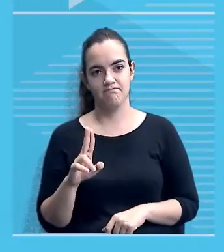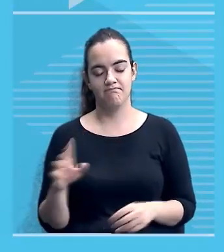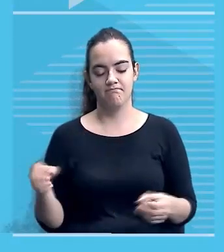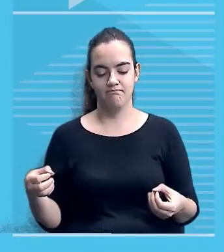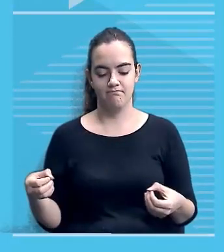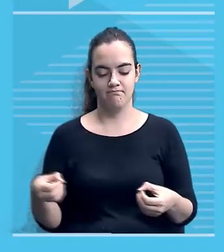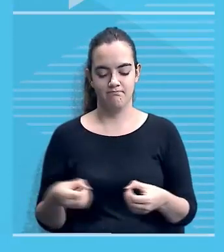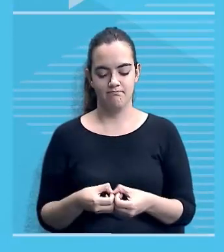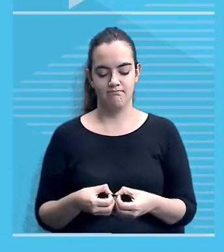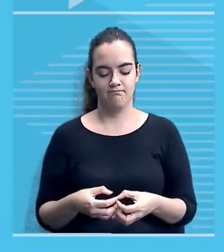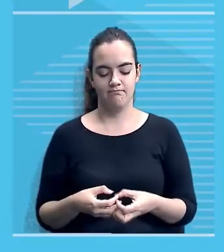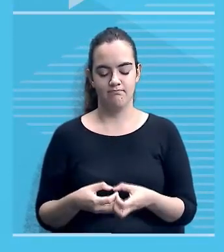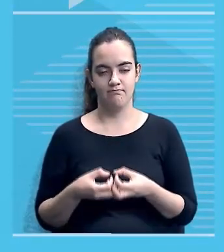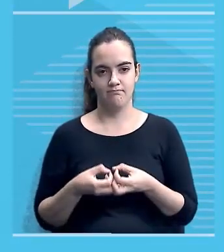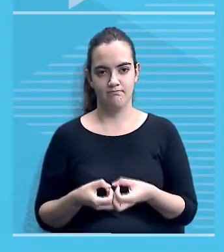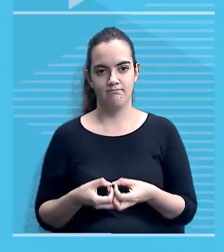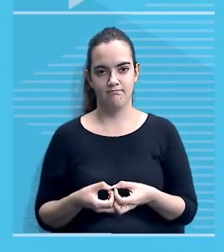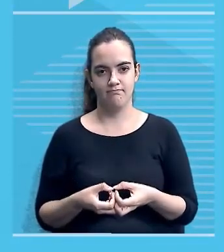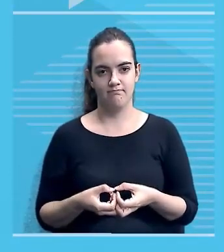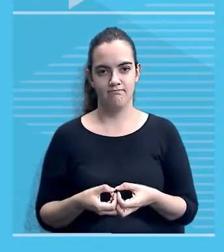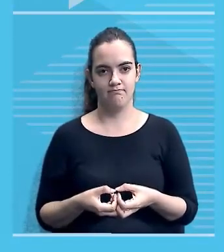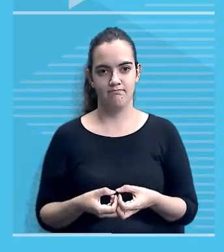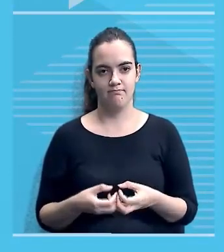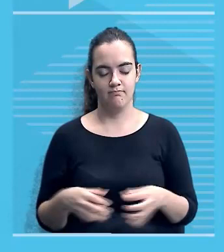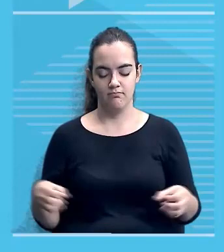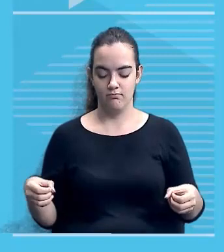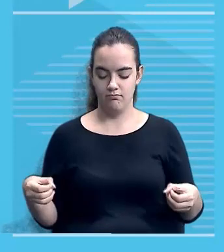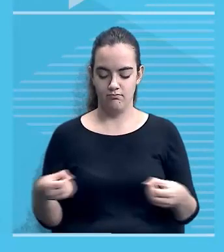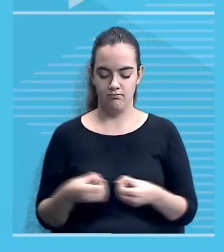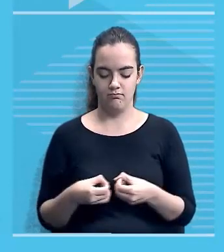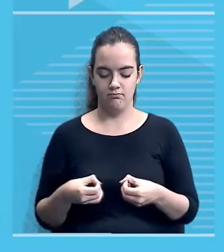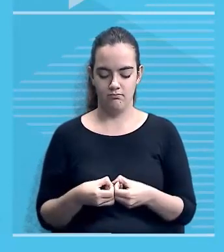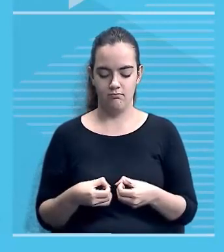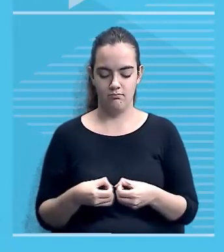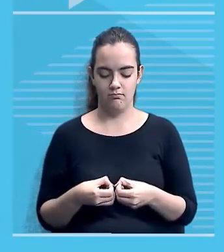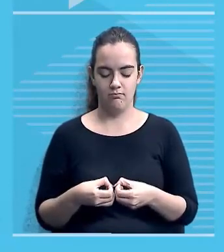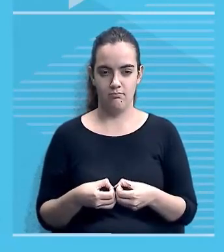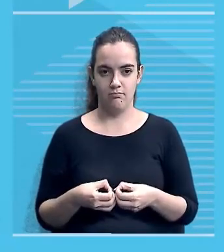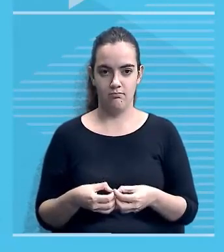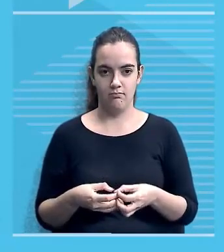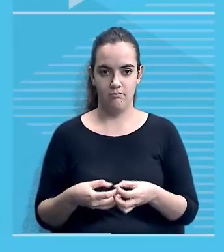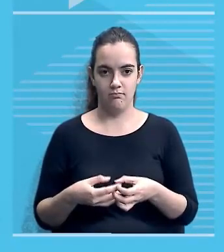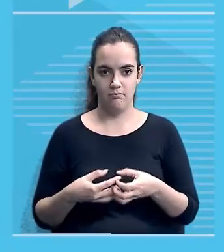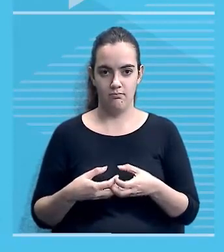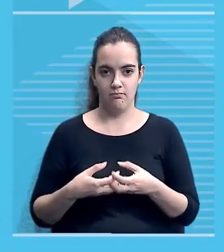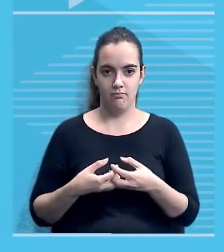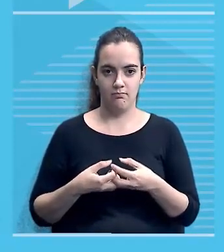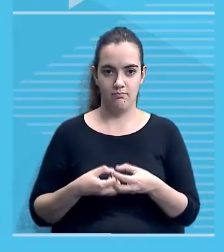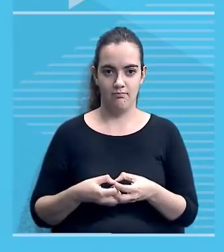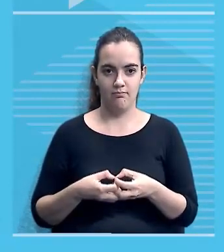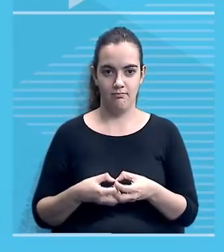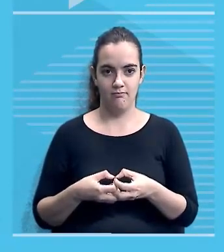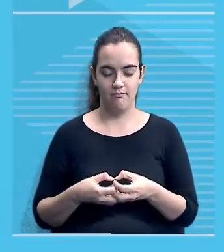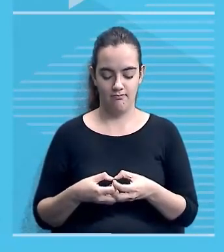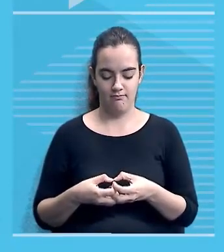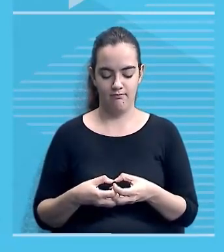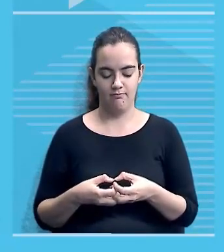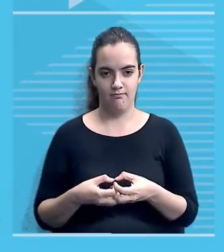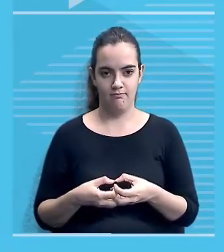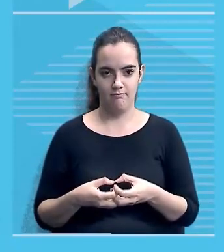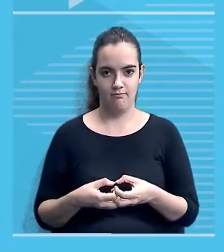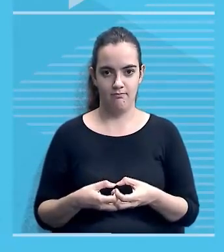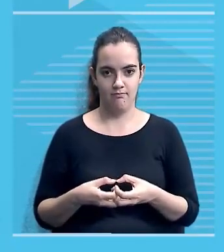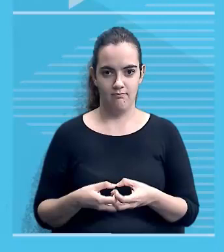conurbação ela se caracteriza exatamente por isso né Por este fenômeno que vocês estão vendo aqui entre as cidades A e B